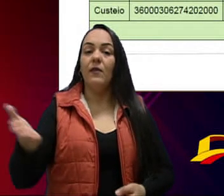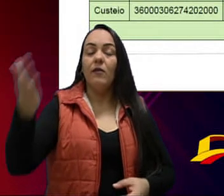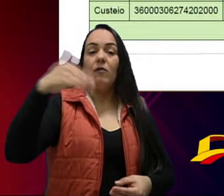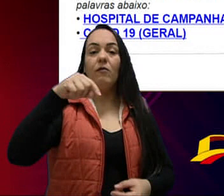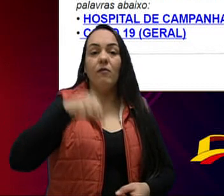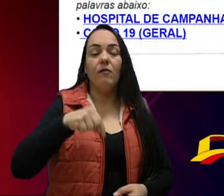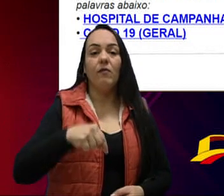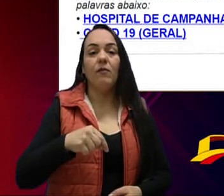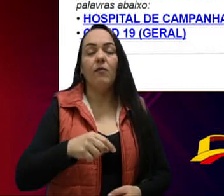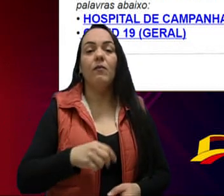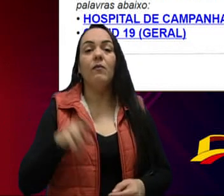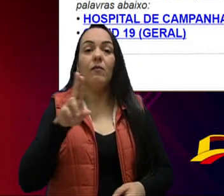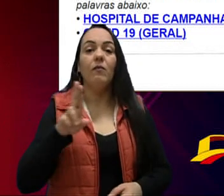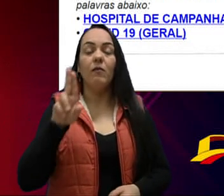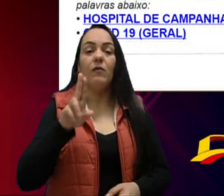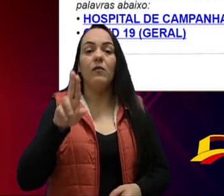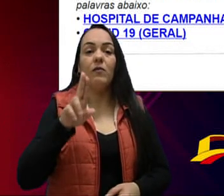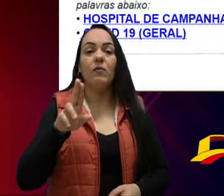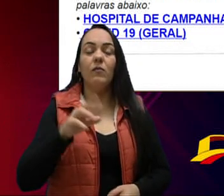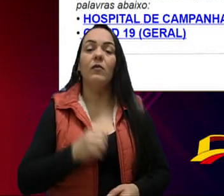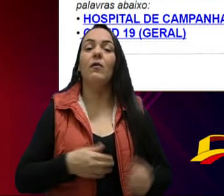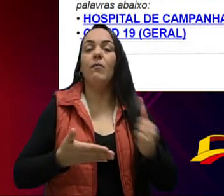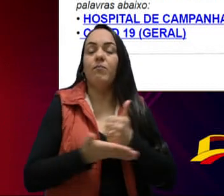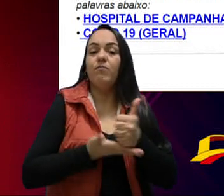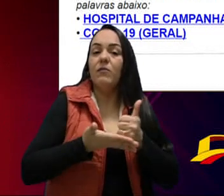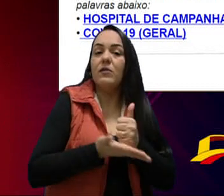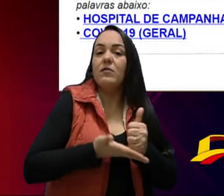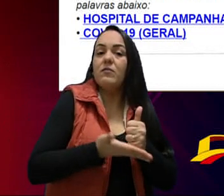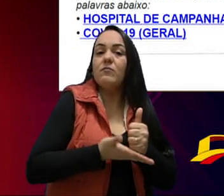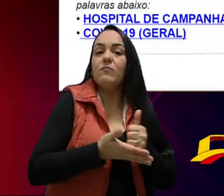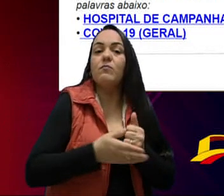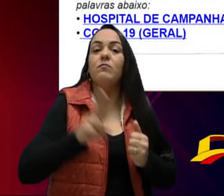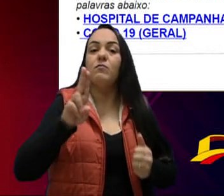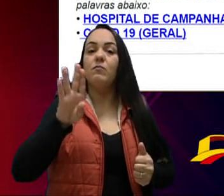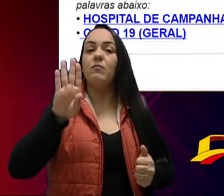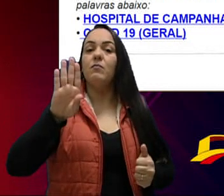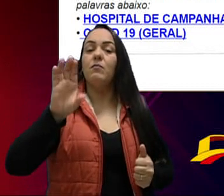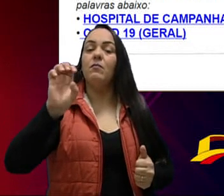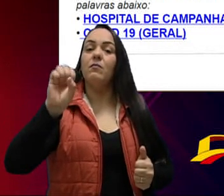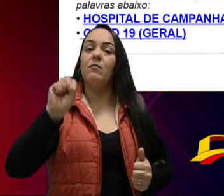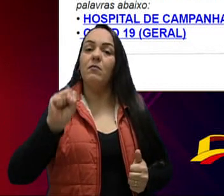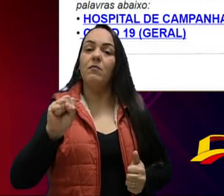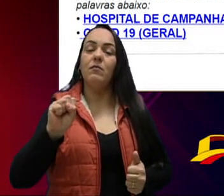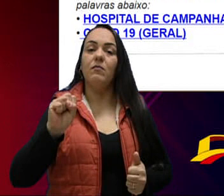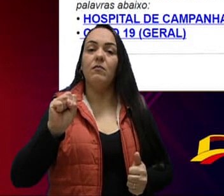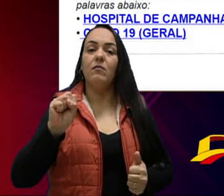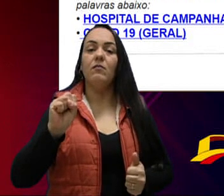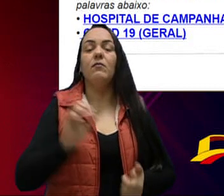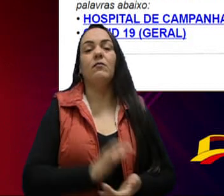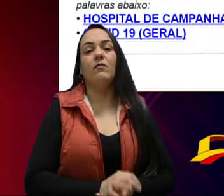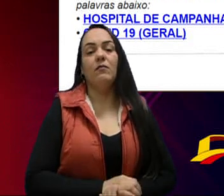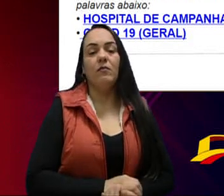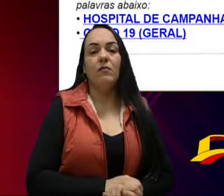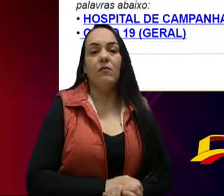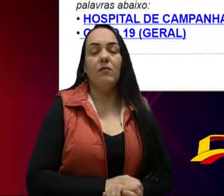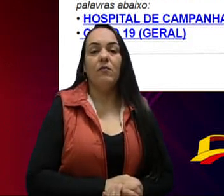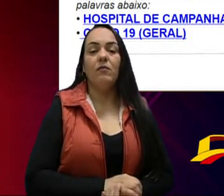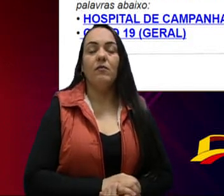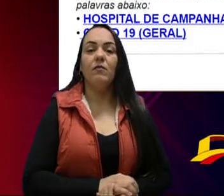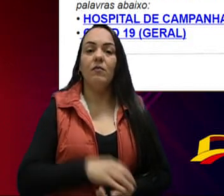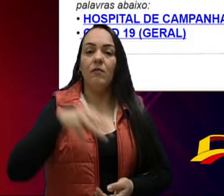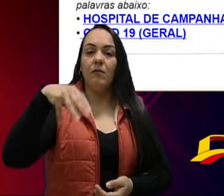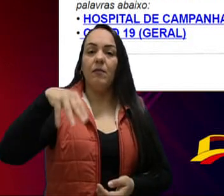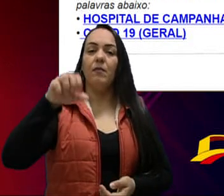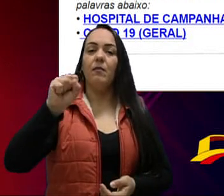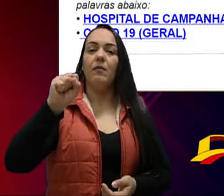para nós usarmos na atenção básica que são as unidades básicas de saúde né todas as ações de atenção básica o mar